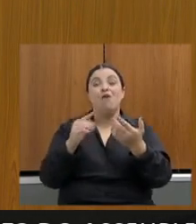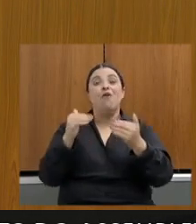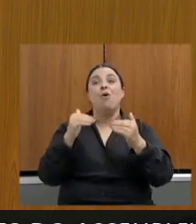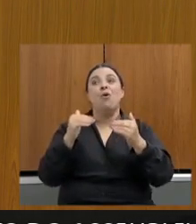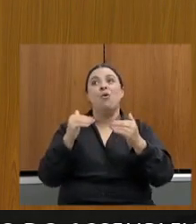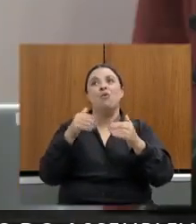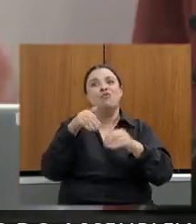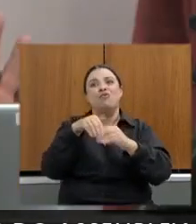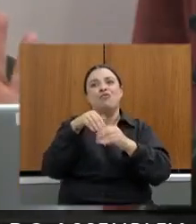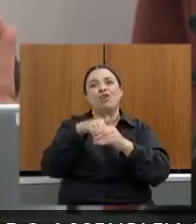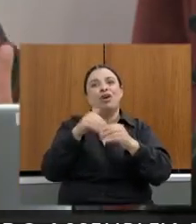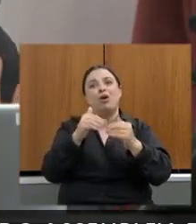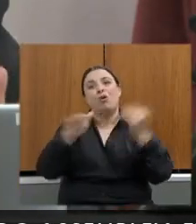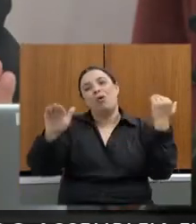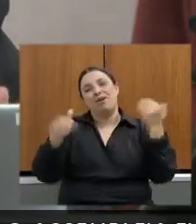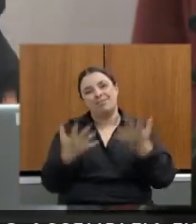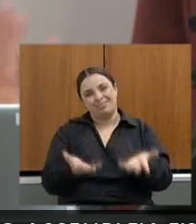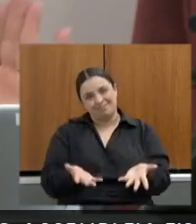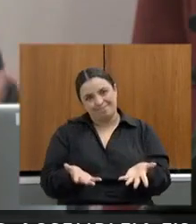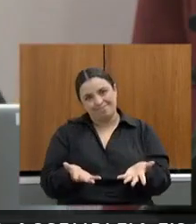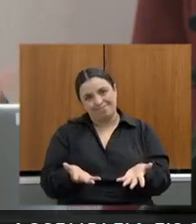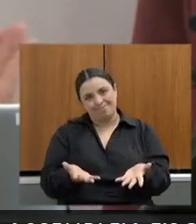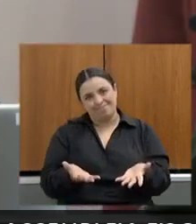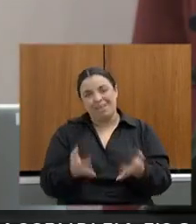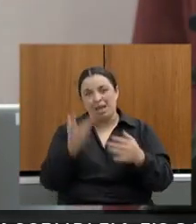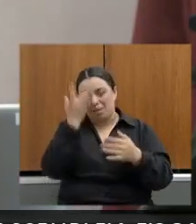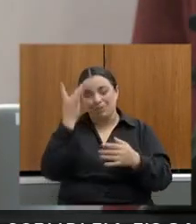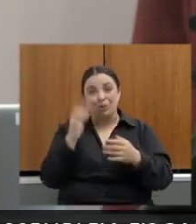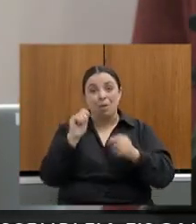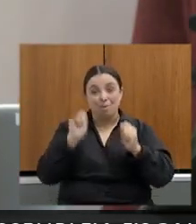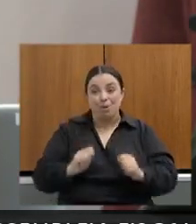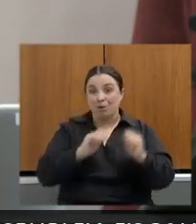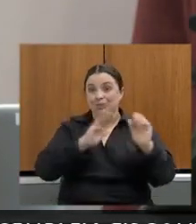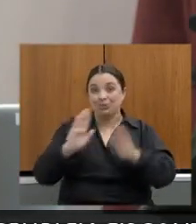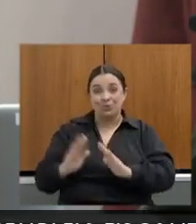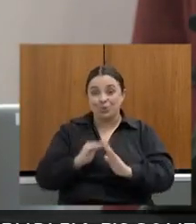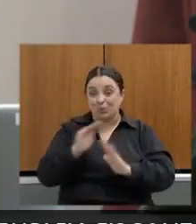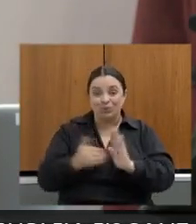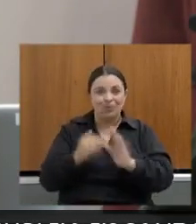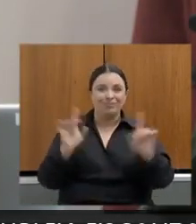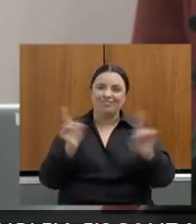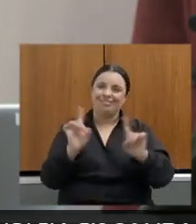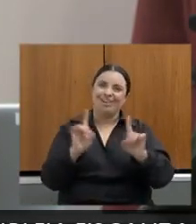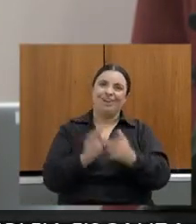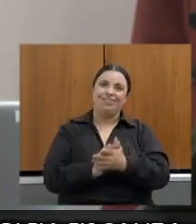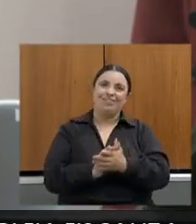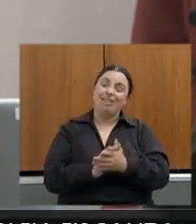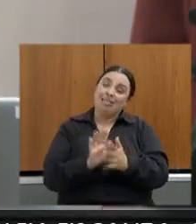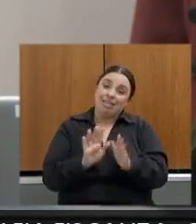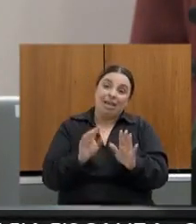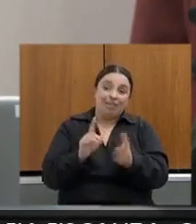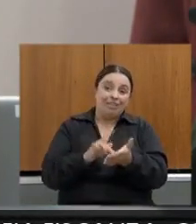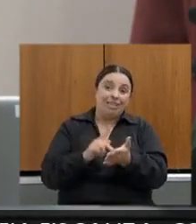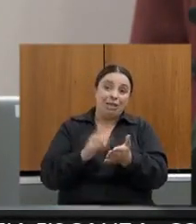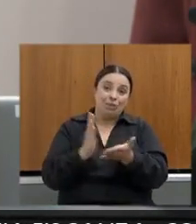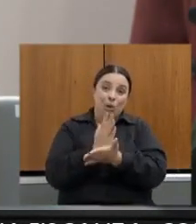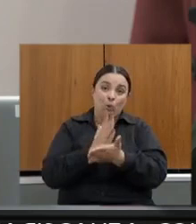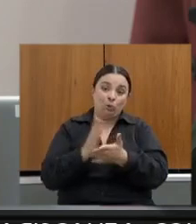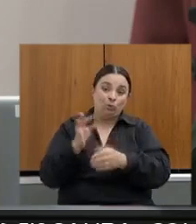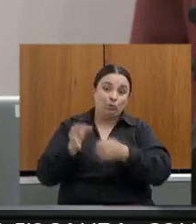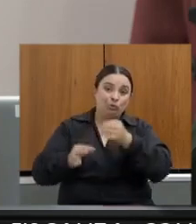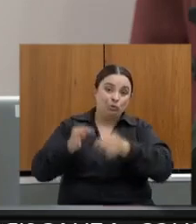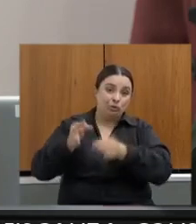legislativo né Se bem que uma parte é do juiz já tá achando que pode ver o Hard a greve vamos ver um tal de